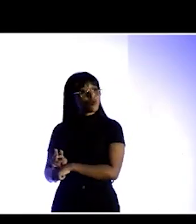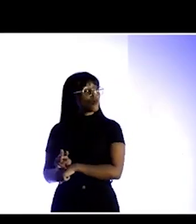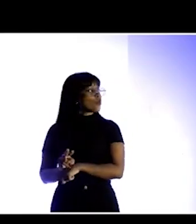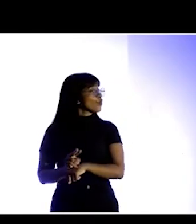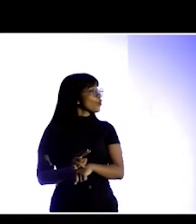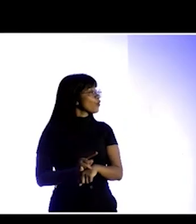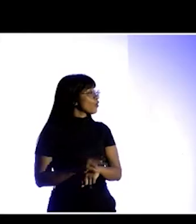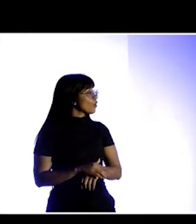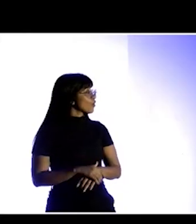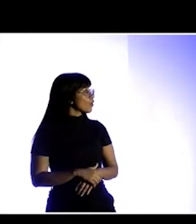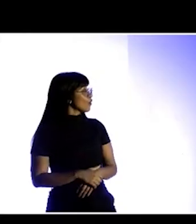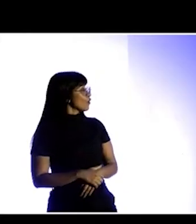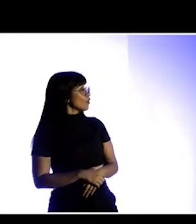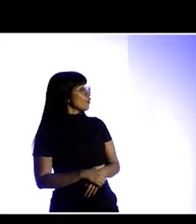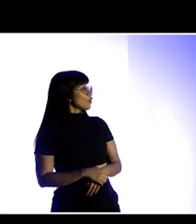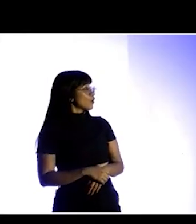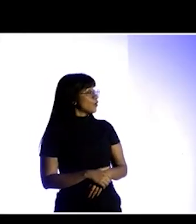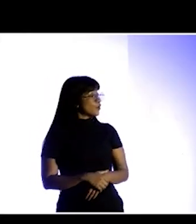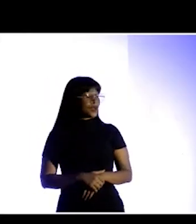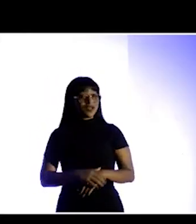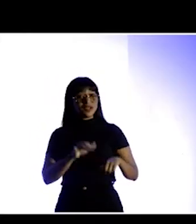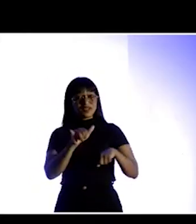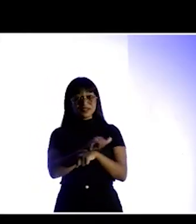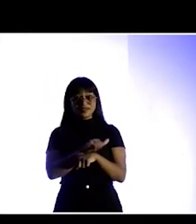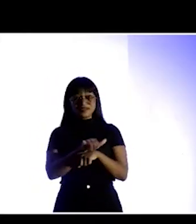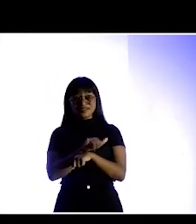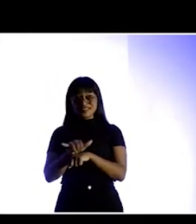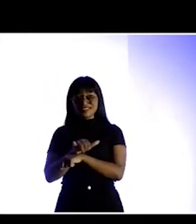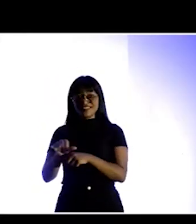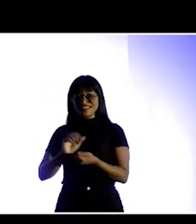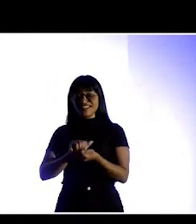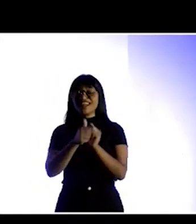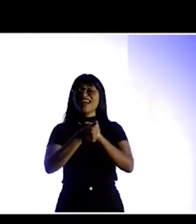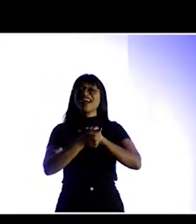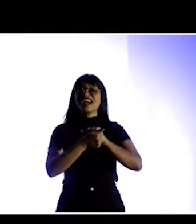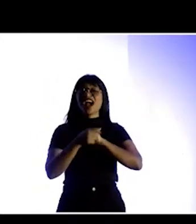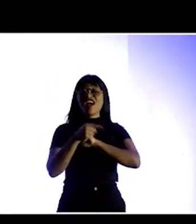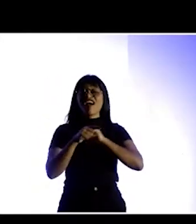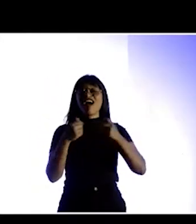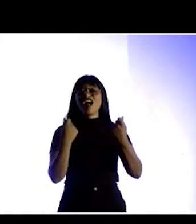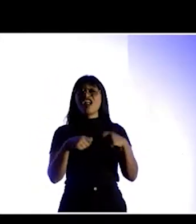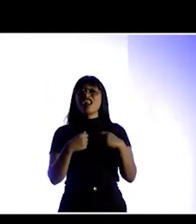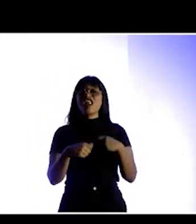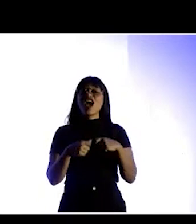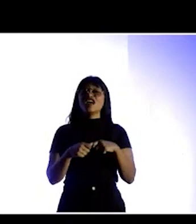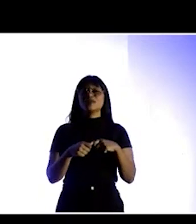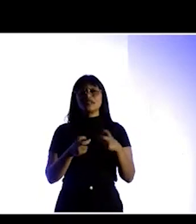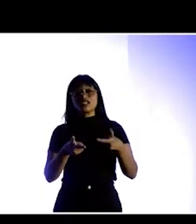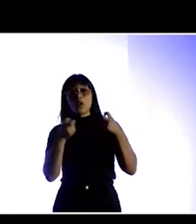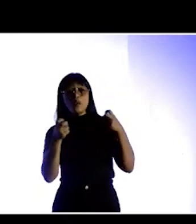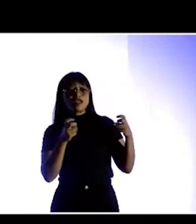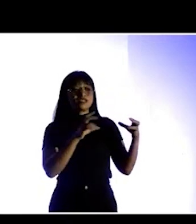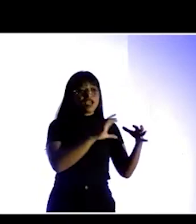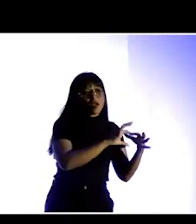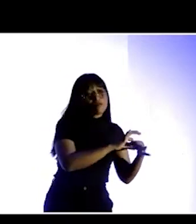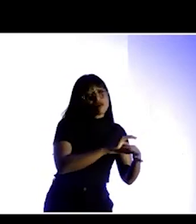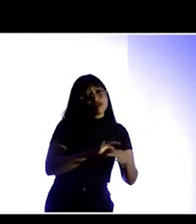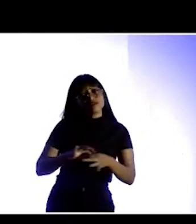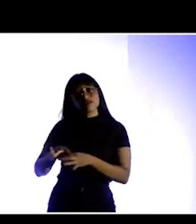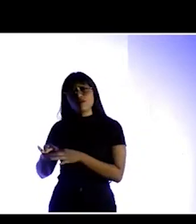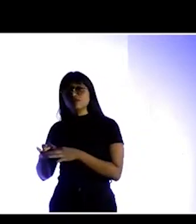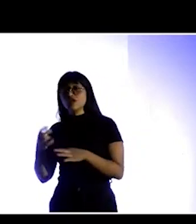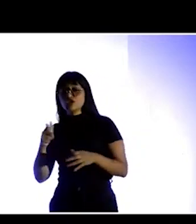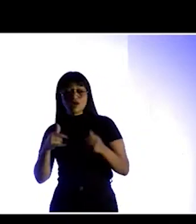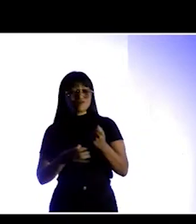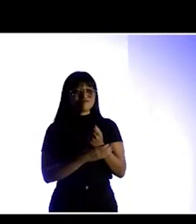adaptação. Essas medidas de adaptação, elas precisam, dado todo esse cenário de incerteza que eu coloquei aqui,